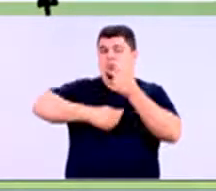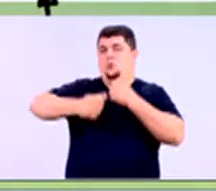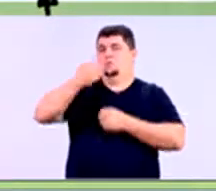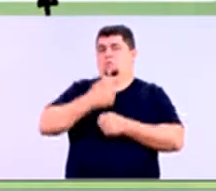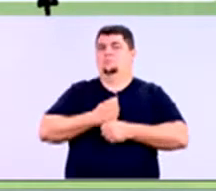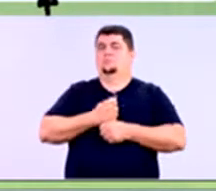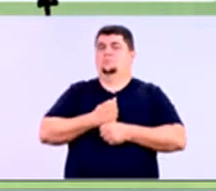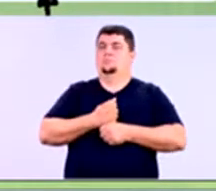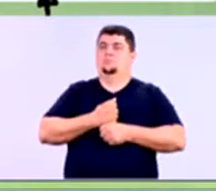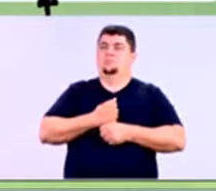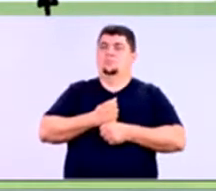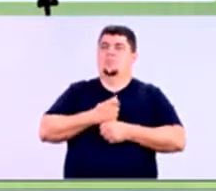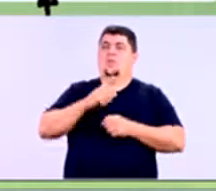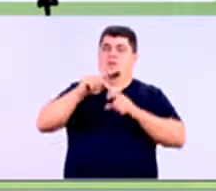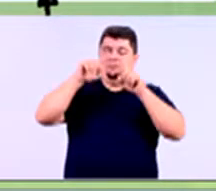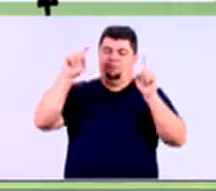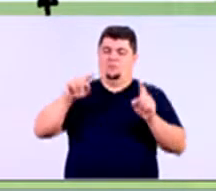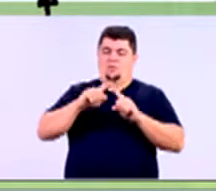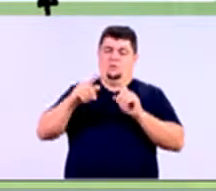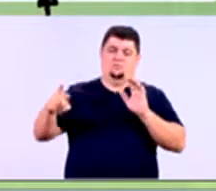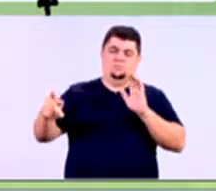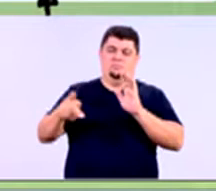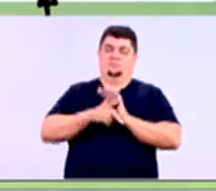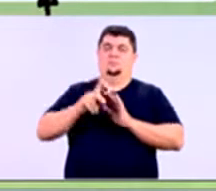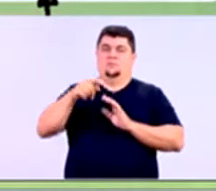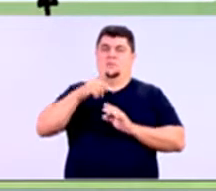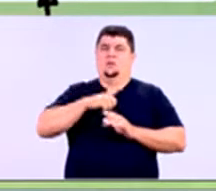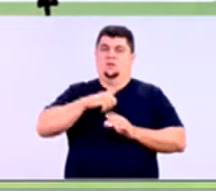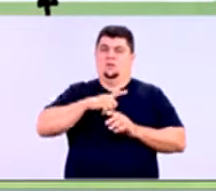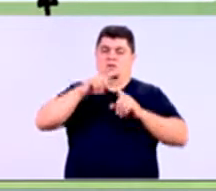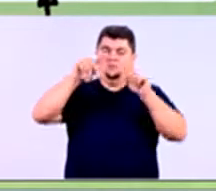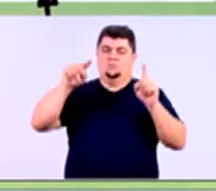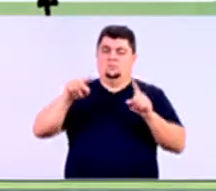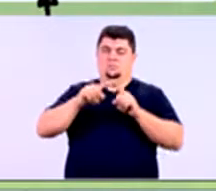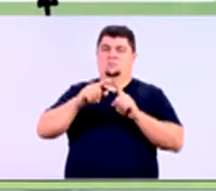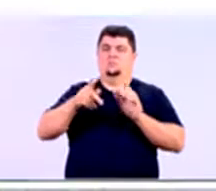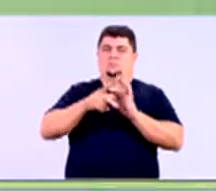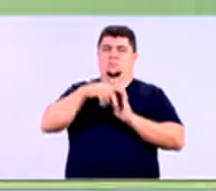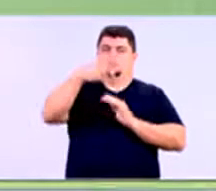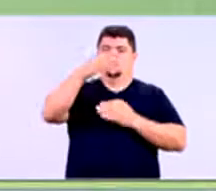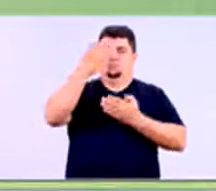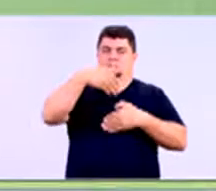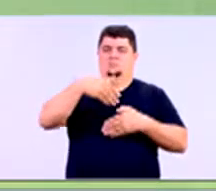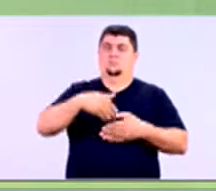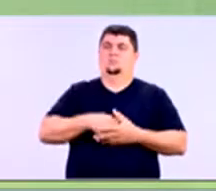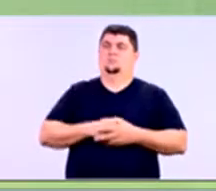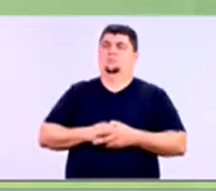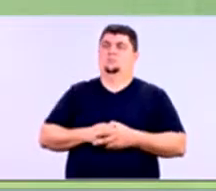essa expressão que vocês vão ter na tabela de fórmulas para a prova.